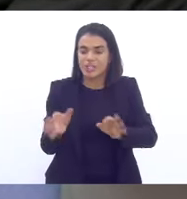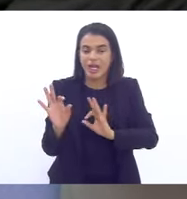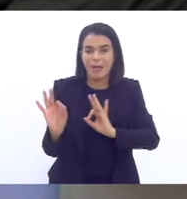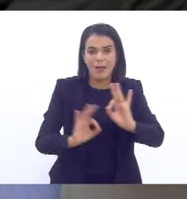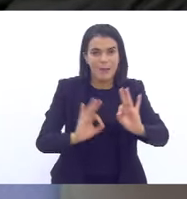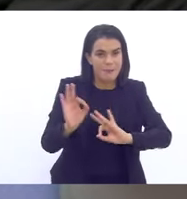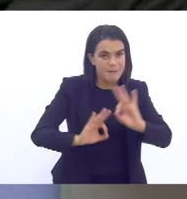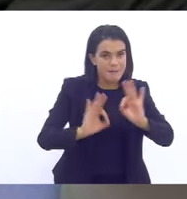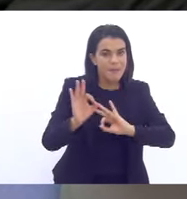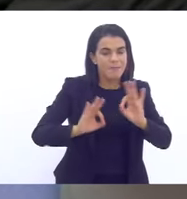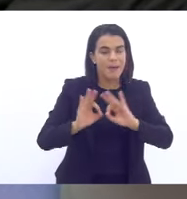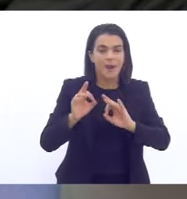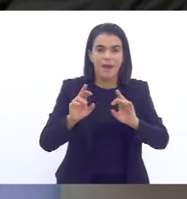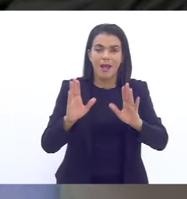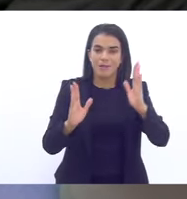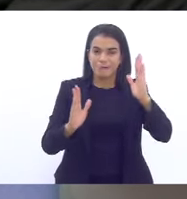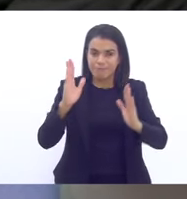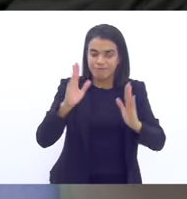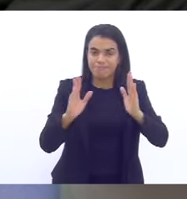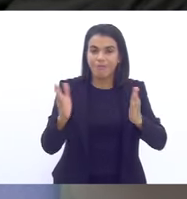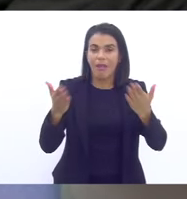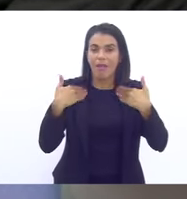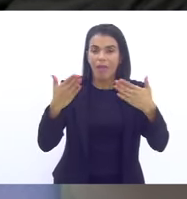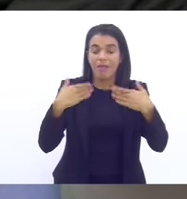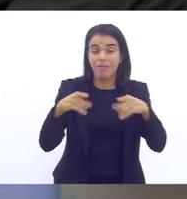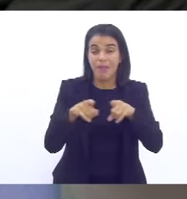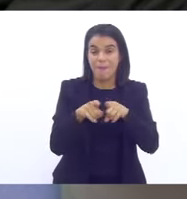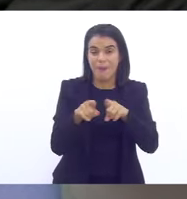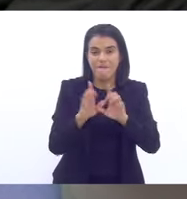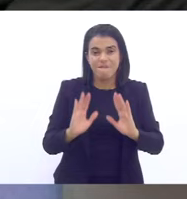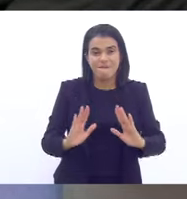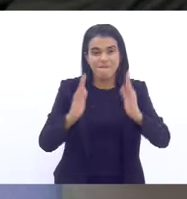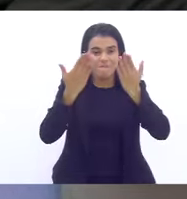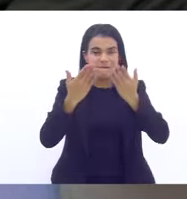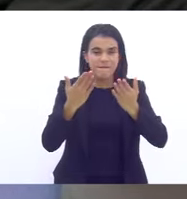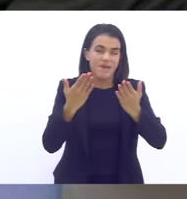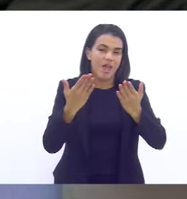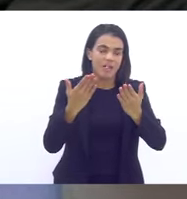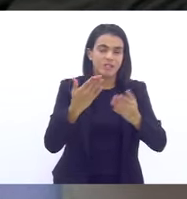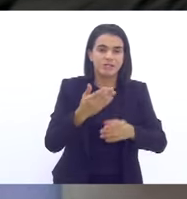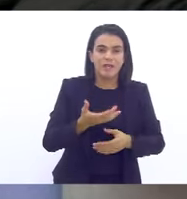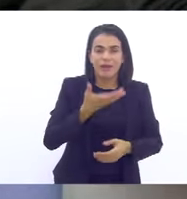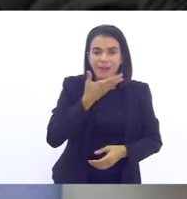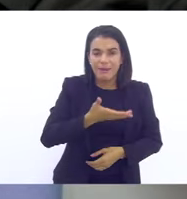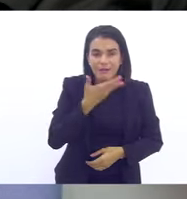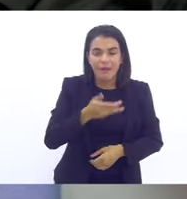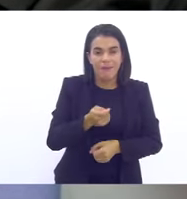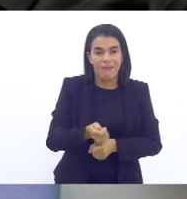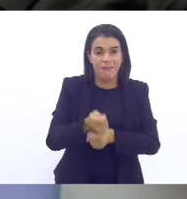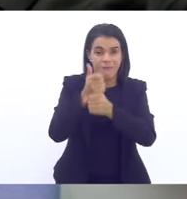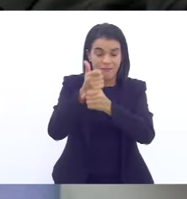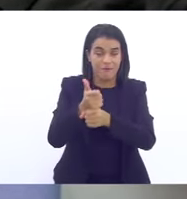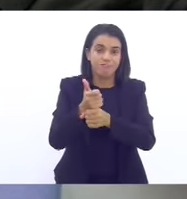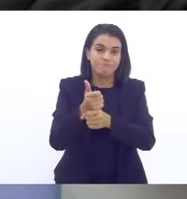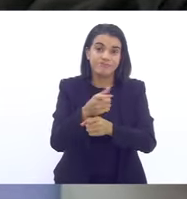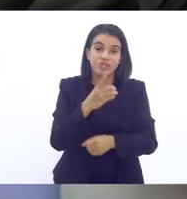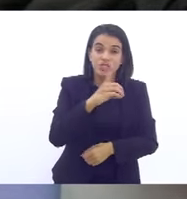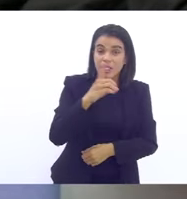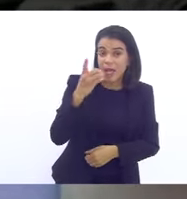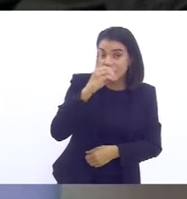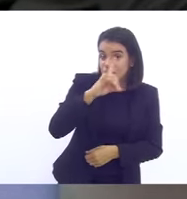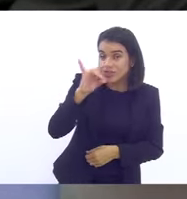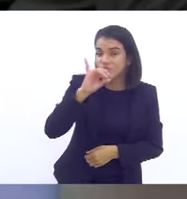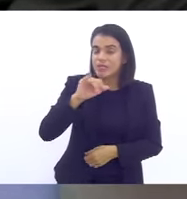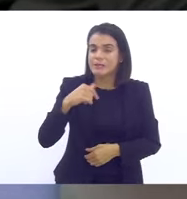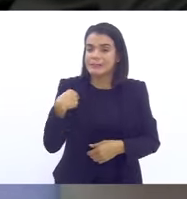o próximo verão, para as festas de final de ano, né, Felipe Melo? Para o Réveillon, que são datas sensíveis e que a